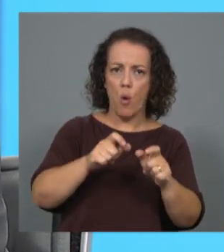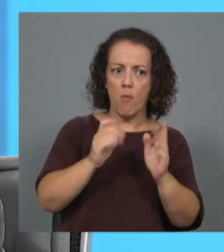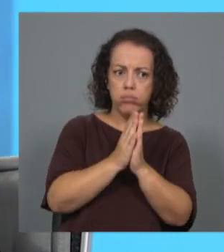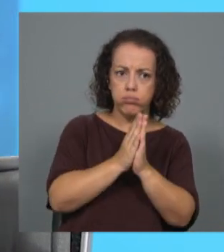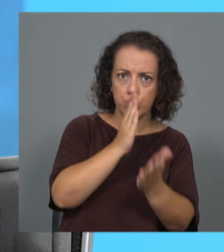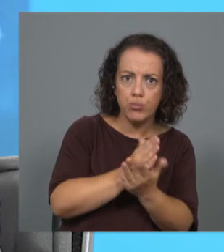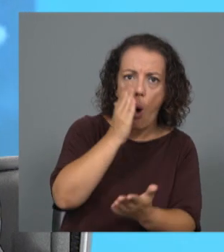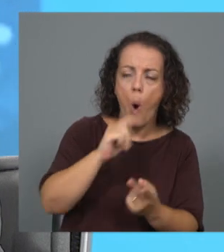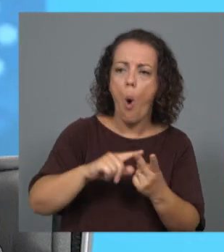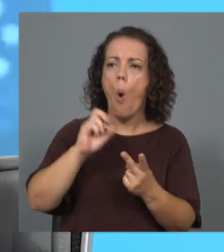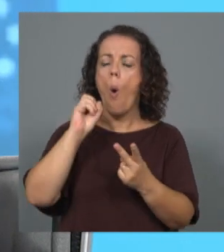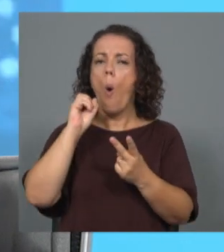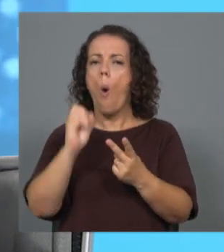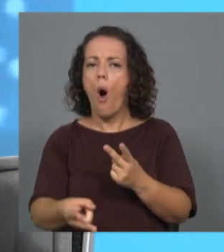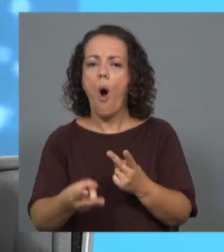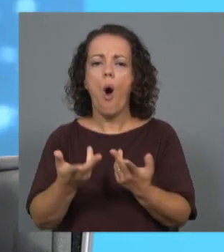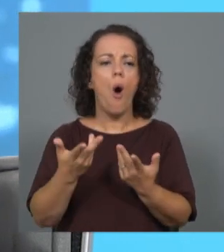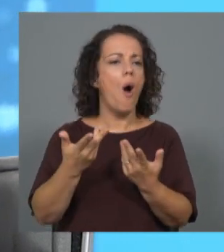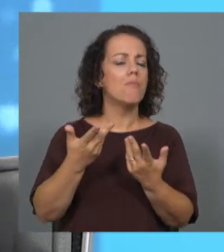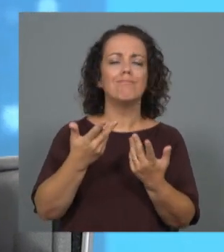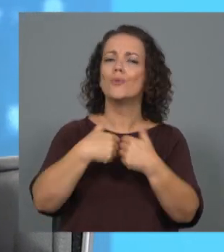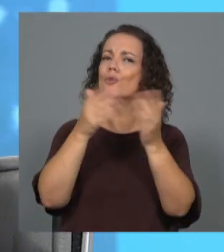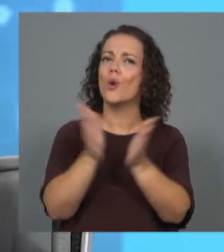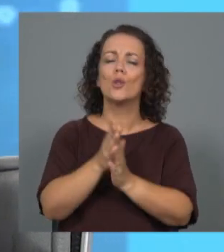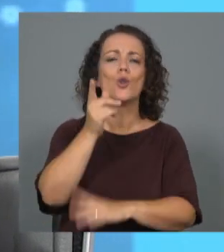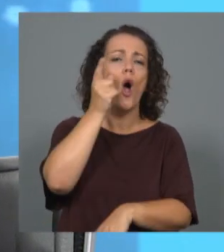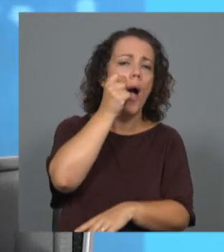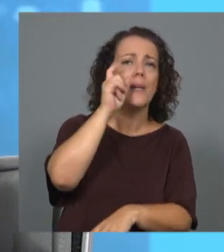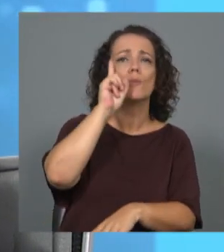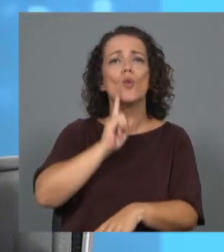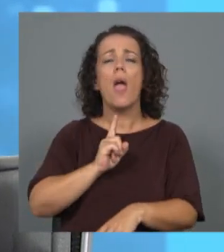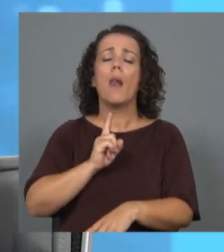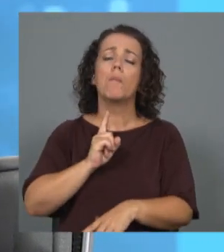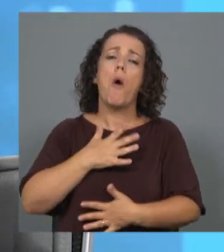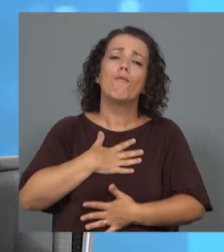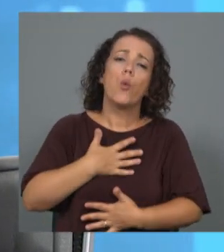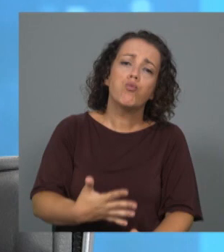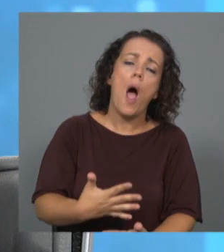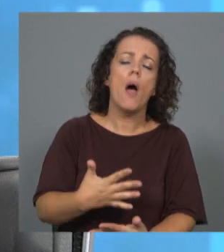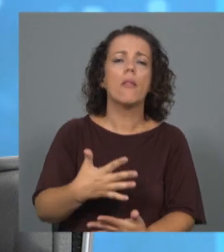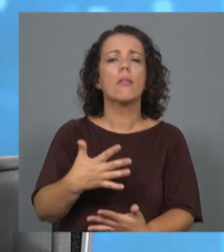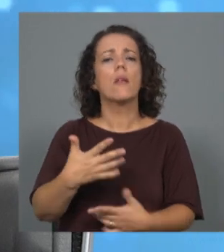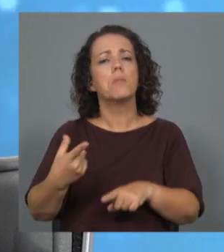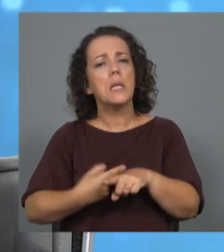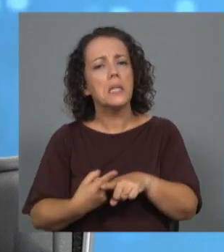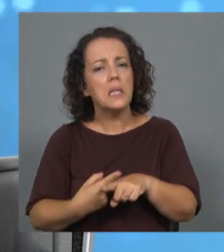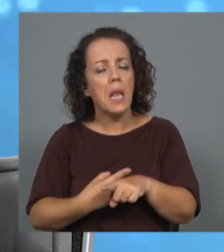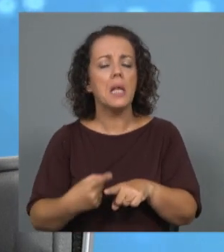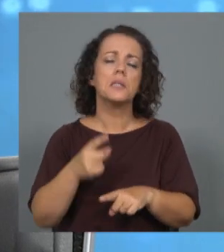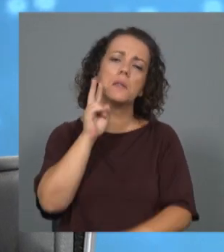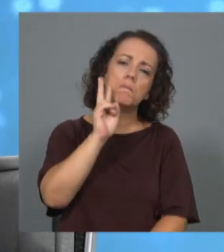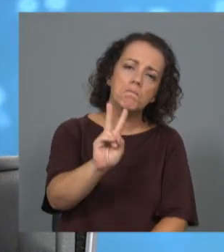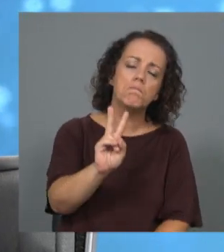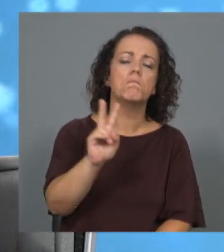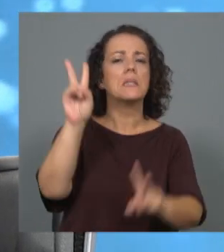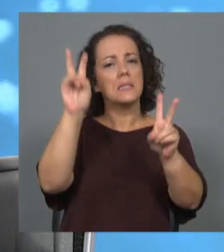todos aqueles, os homens e as mulheres de boa vontade, que queiram participar e que estejam interessados realmente nesta Fraternidade Sem